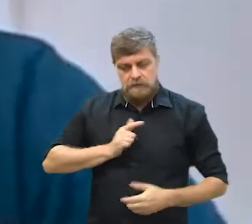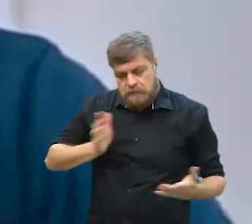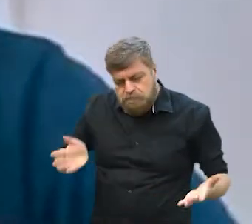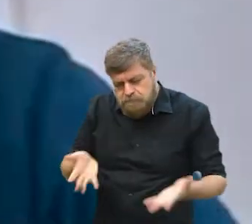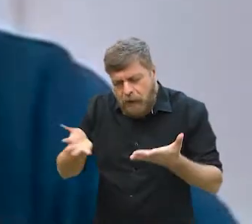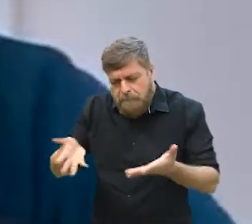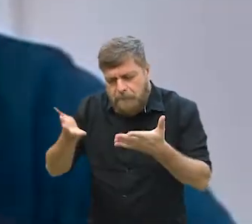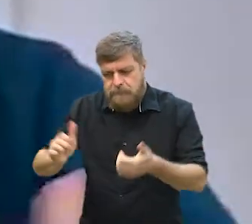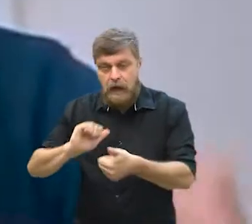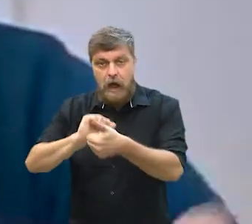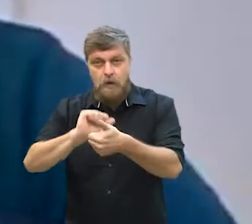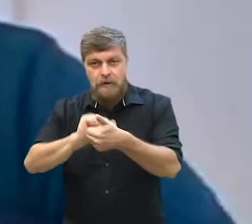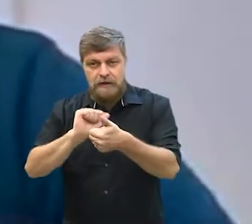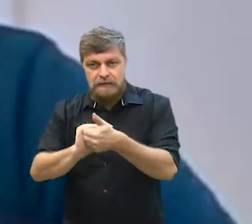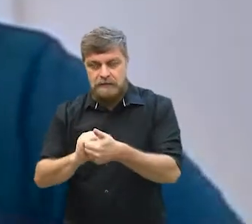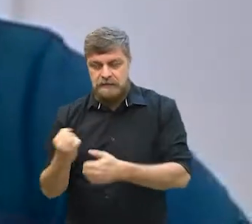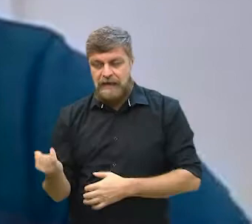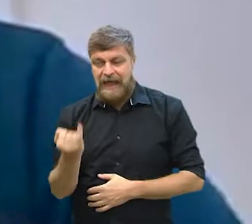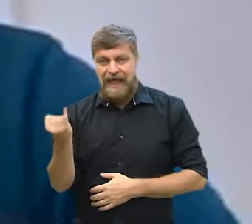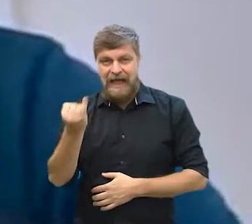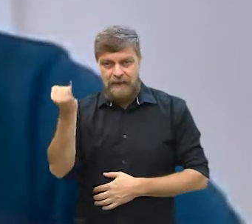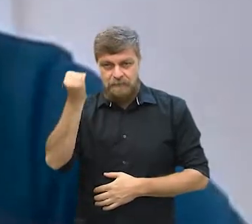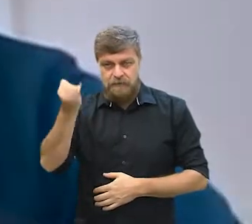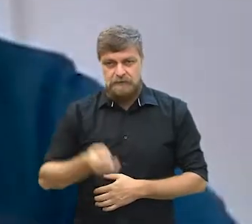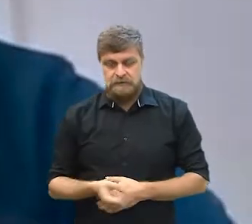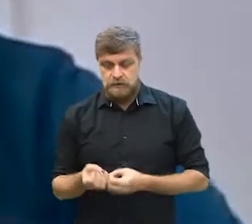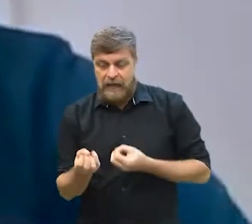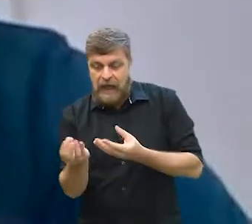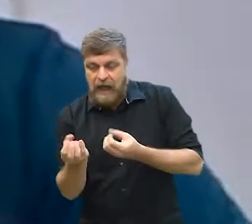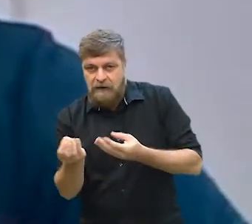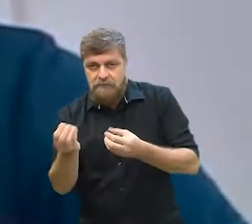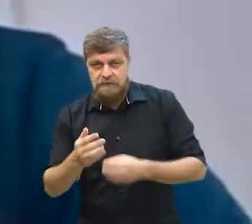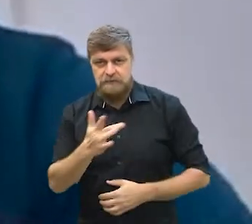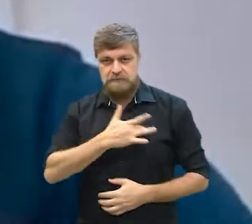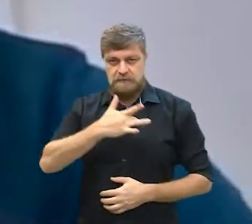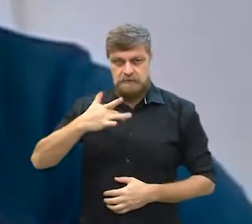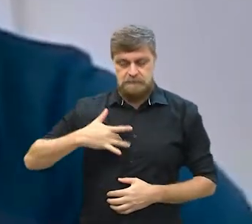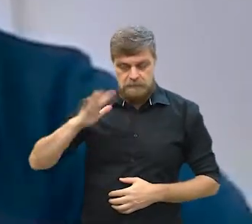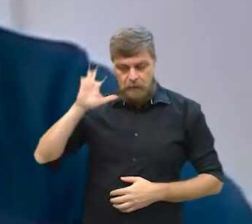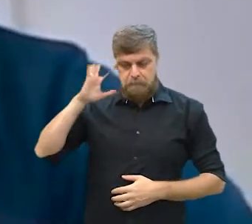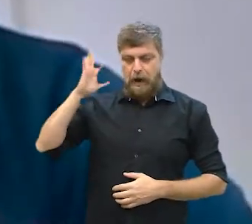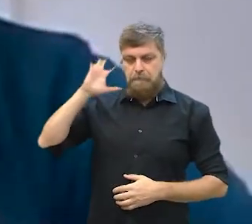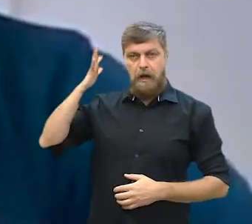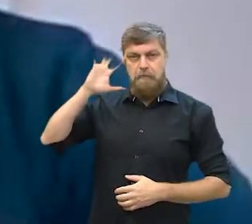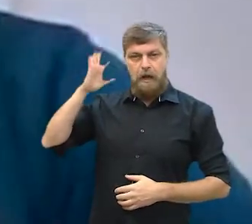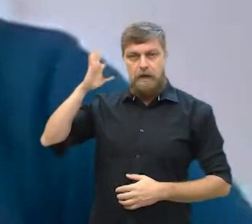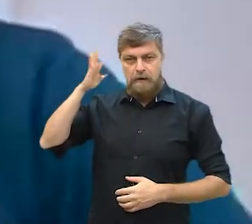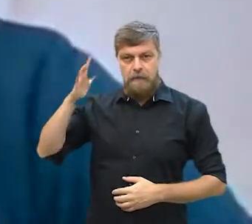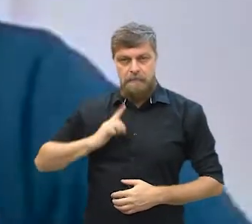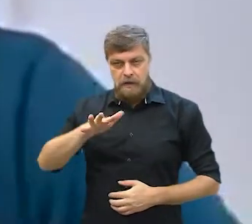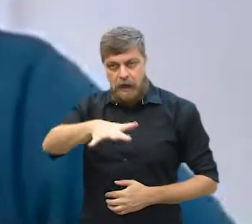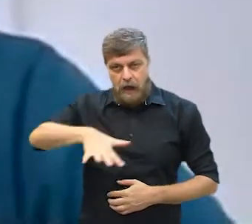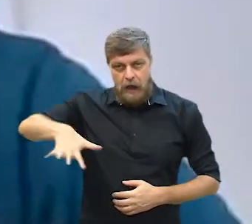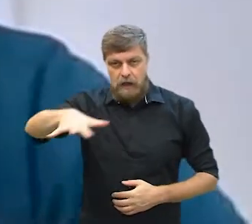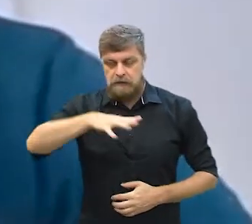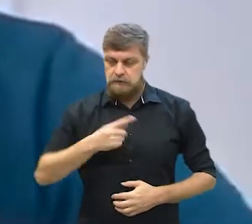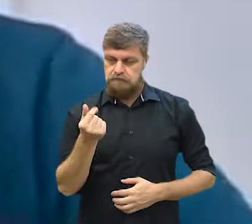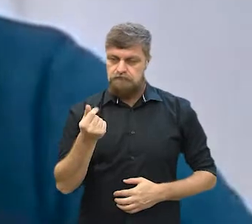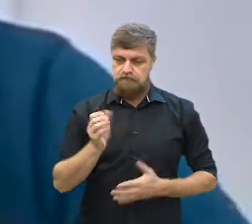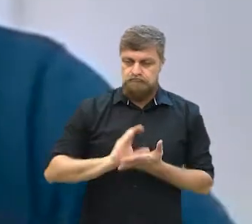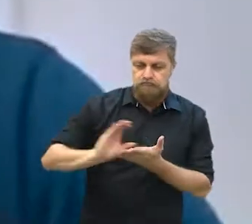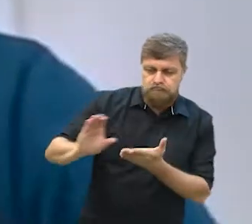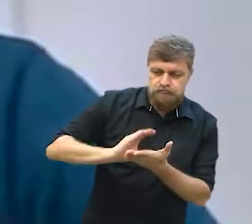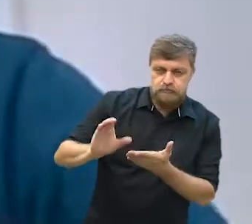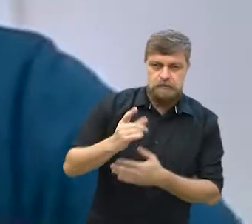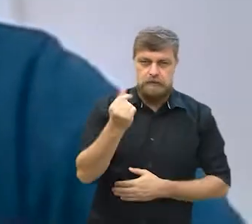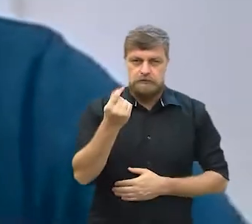maior qualidade às informações de saúde a nível de a tomada de decisão, né, em termos de